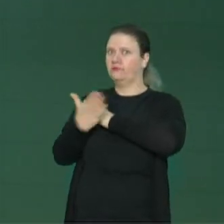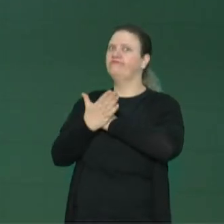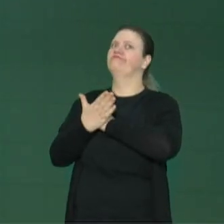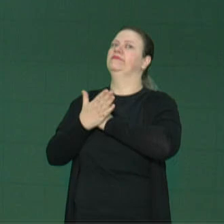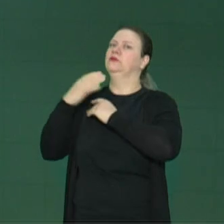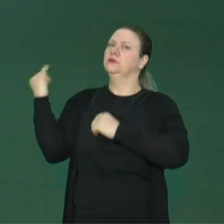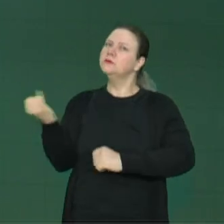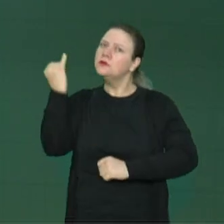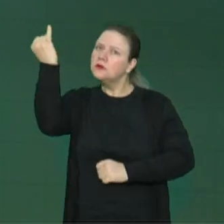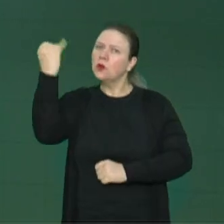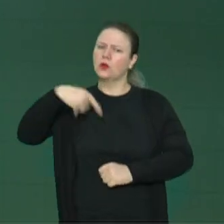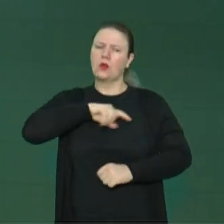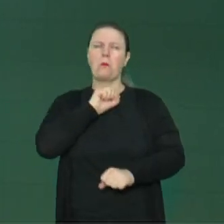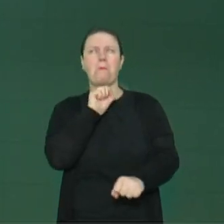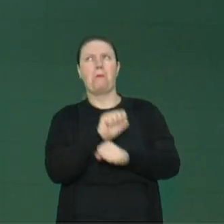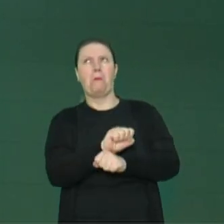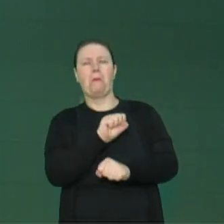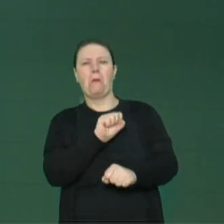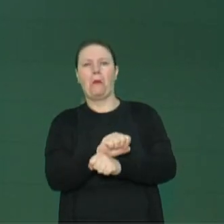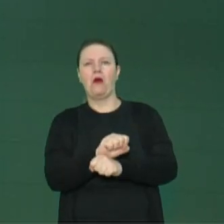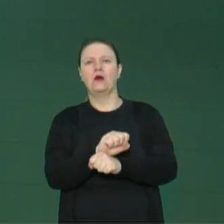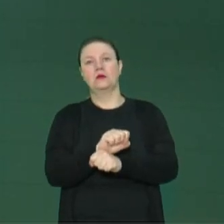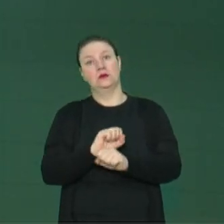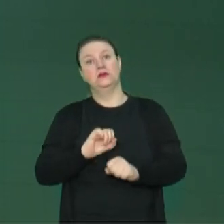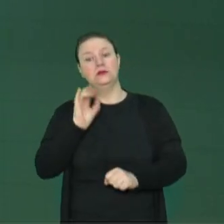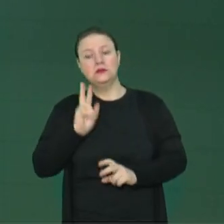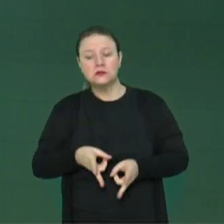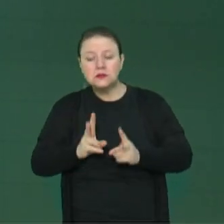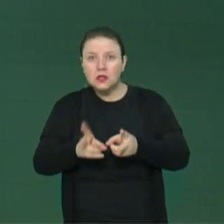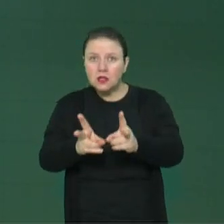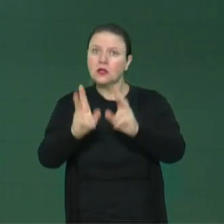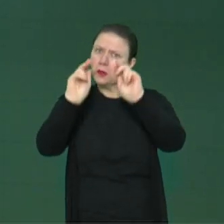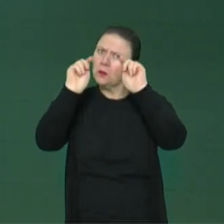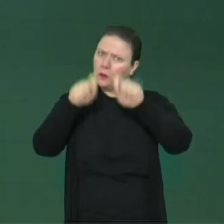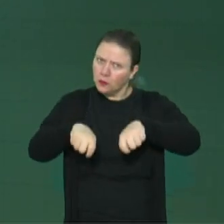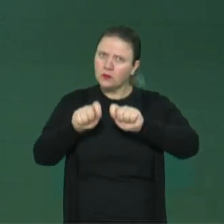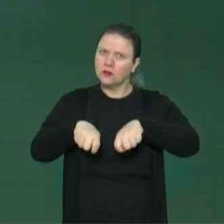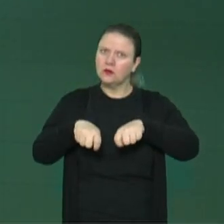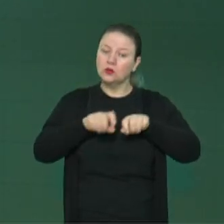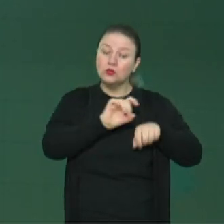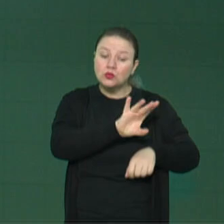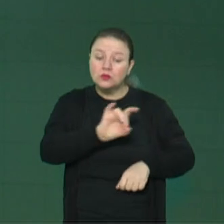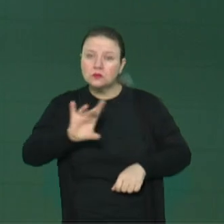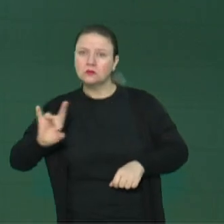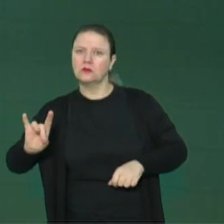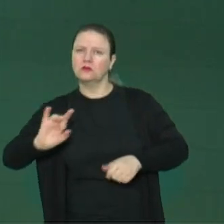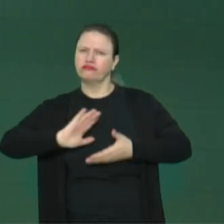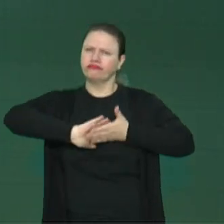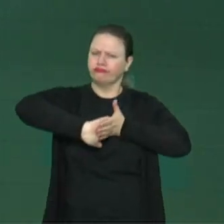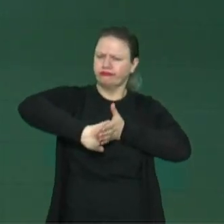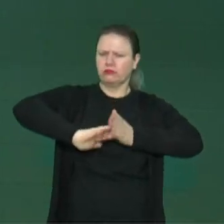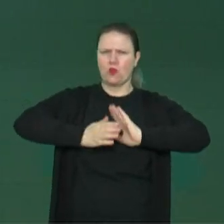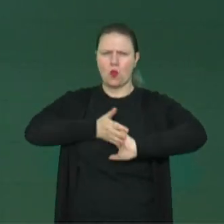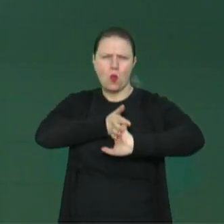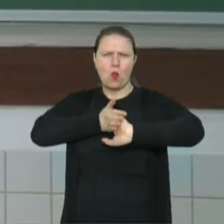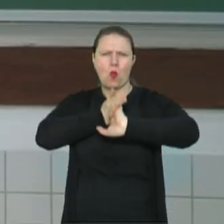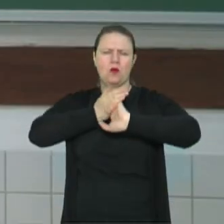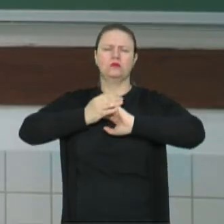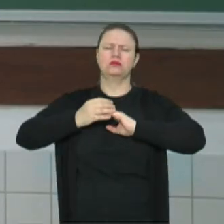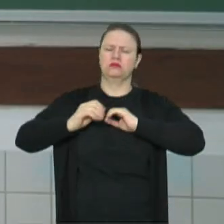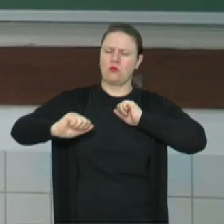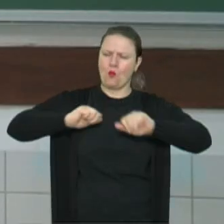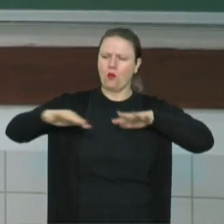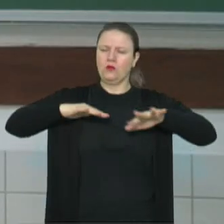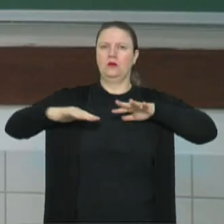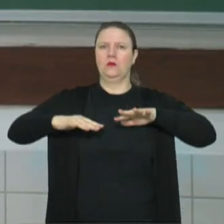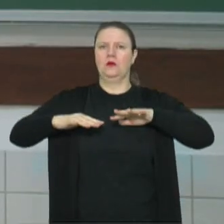né? Ficamos muito tempo parado, então sempre que possível for, recomendado todo dia, né? Faz um alongamentozinho, faz um movimento para